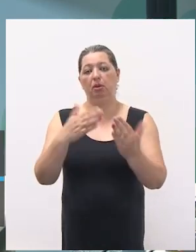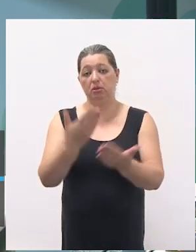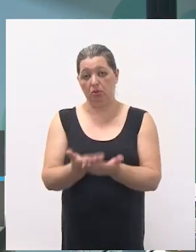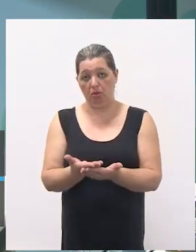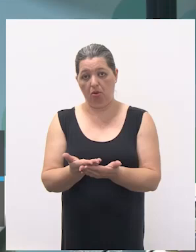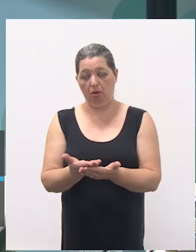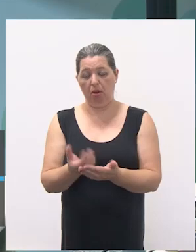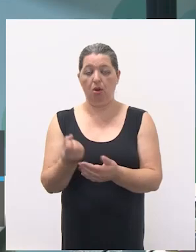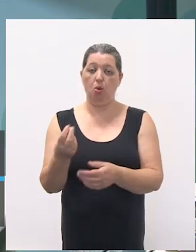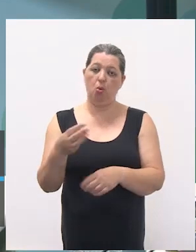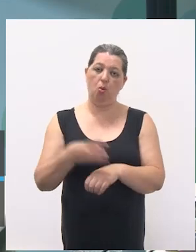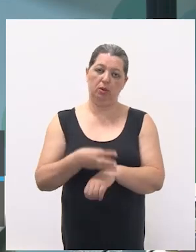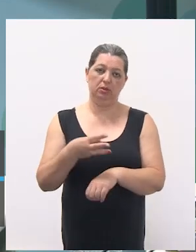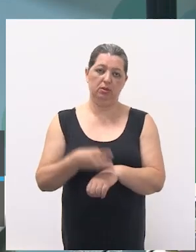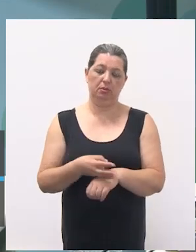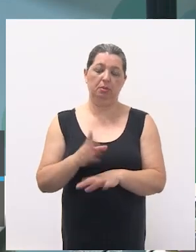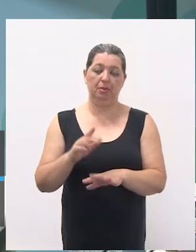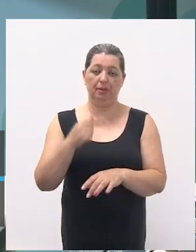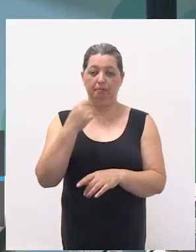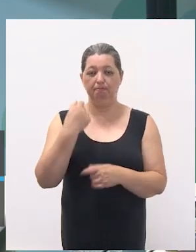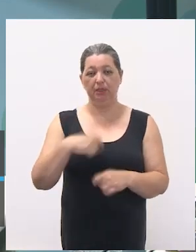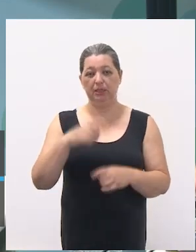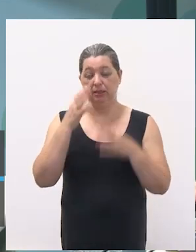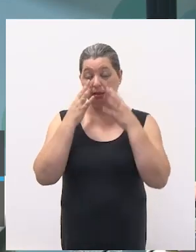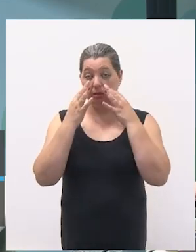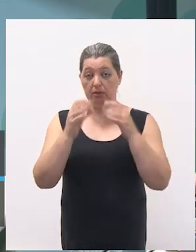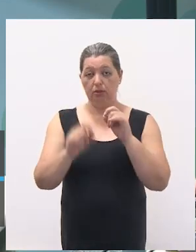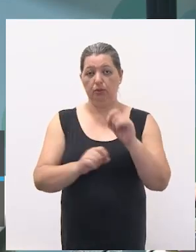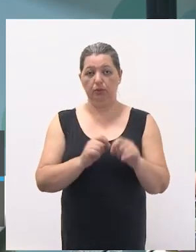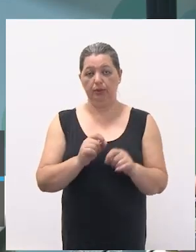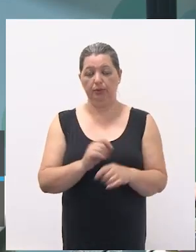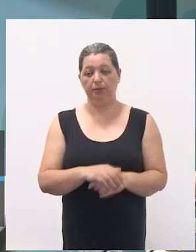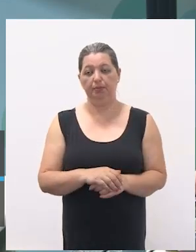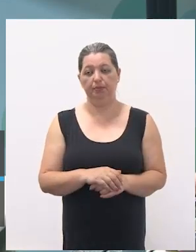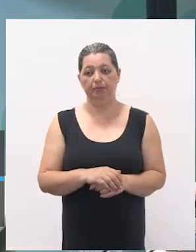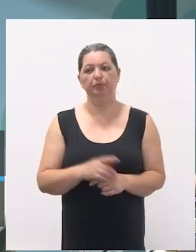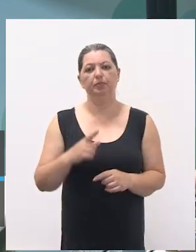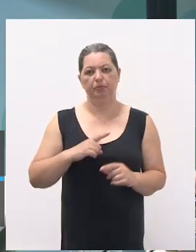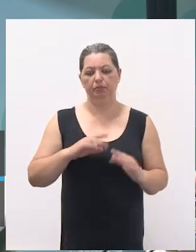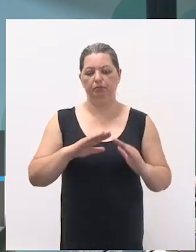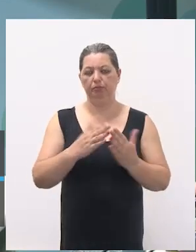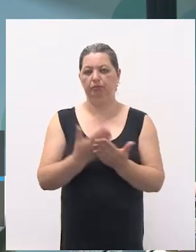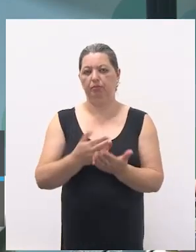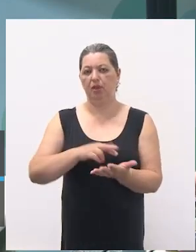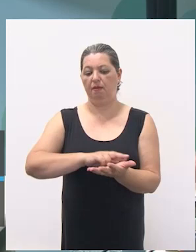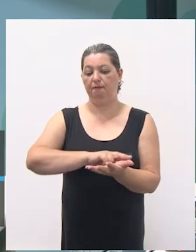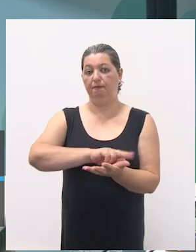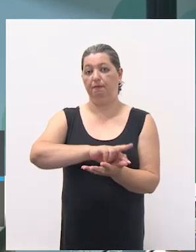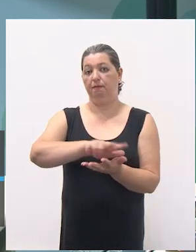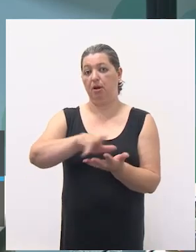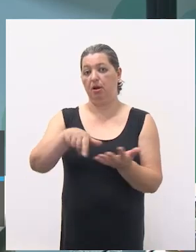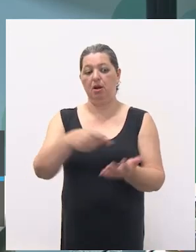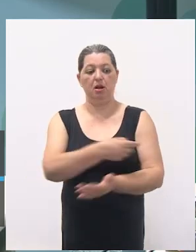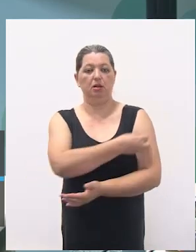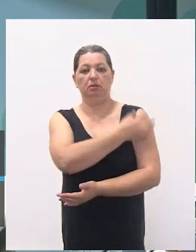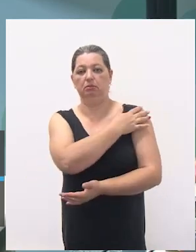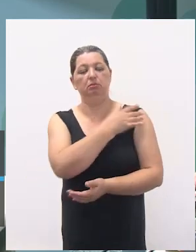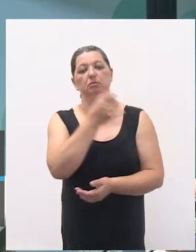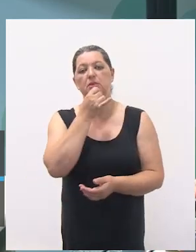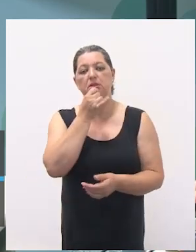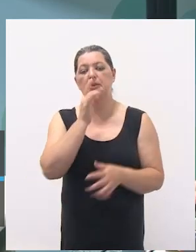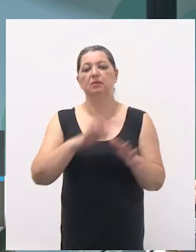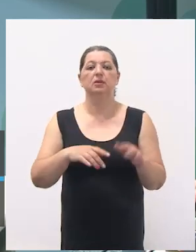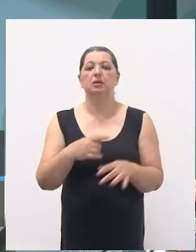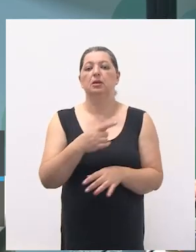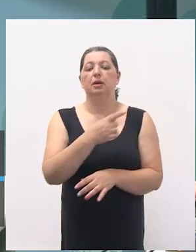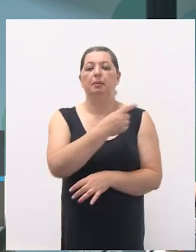Só tem que tomar cuidado, pessoal, porque às vezes a escola tem várias séries, né? E às vezes se você é professor do primeiro A, enviou o